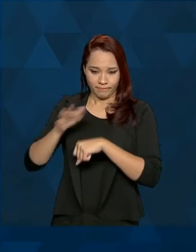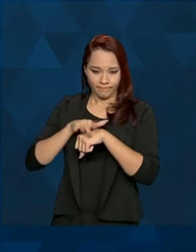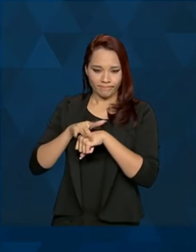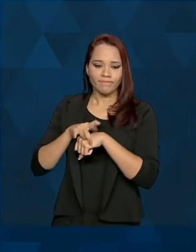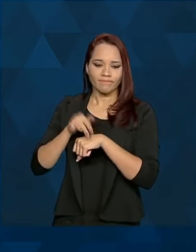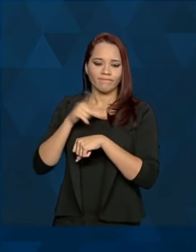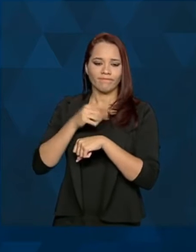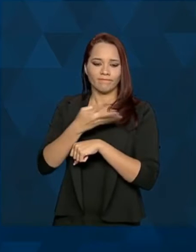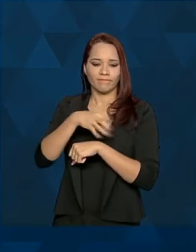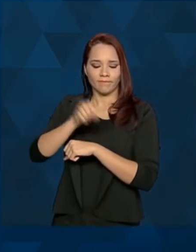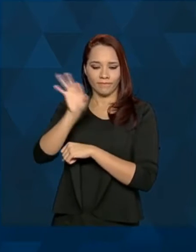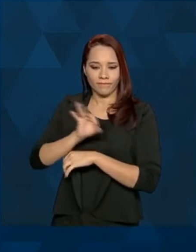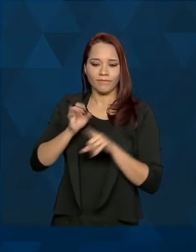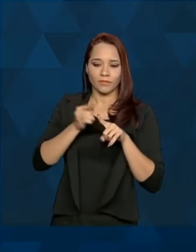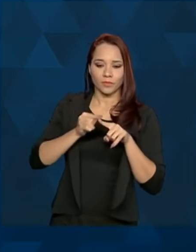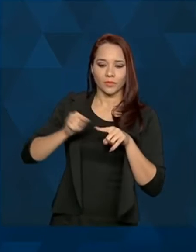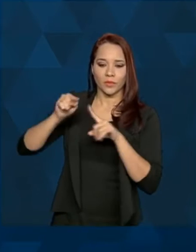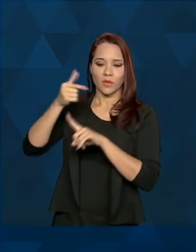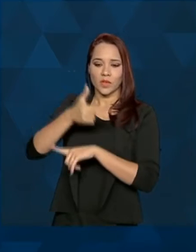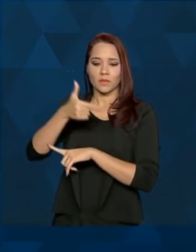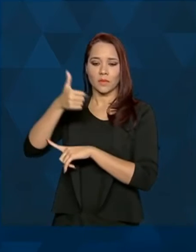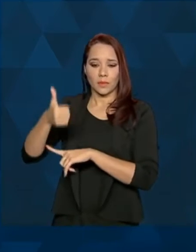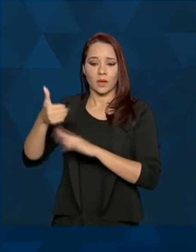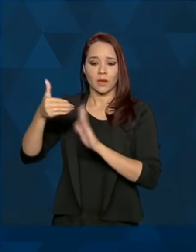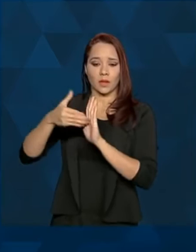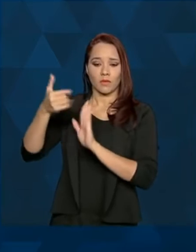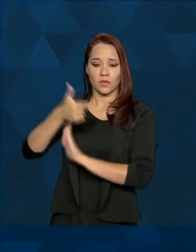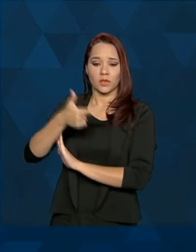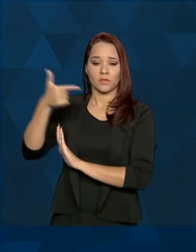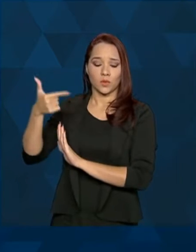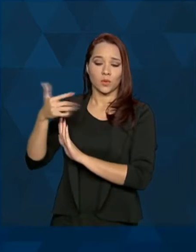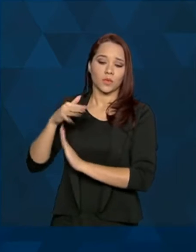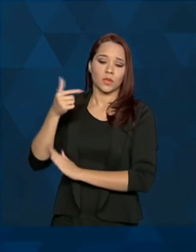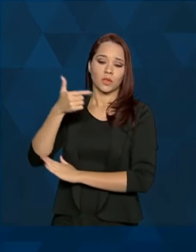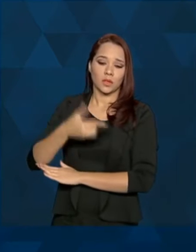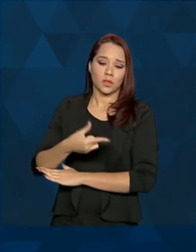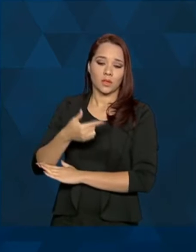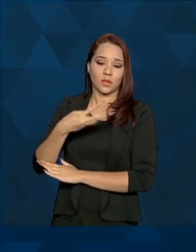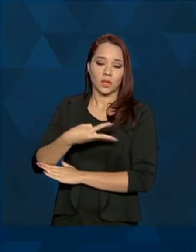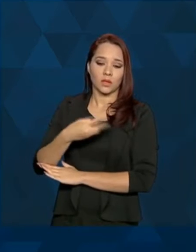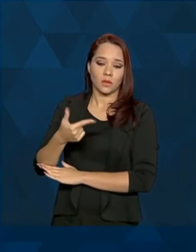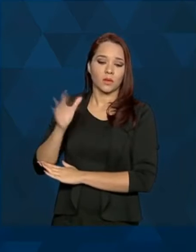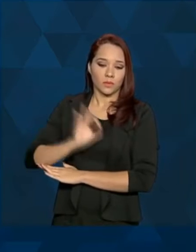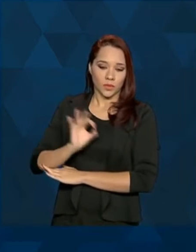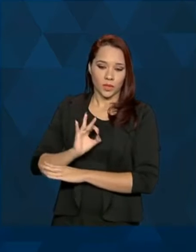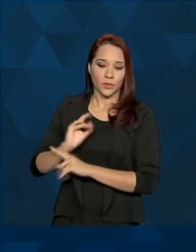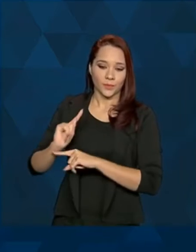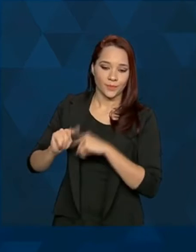de novos casos, da 21ª para a 22ª, cerca de 32%,